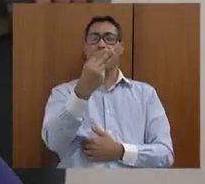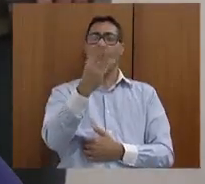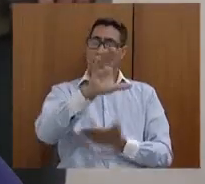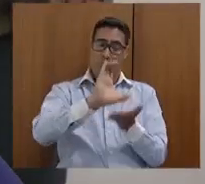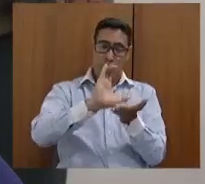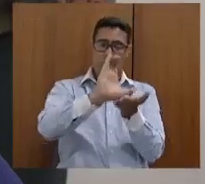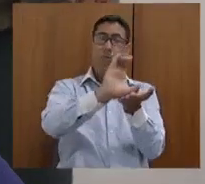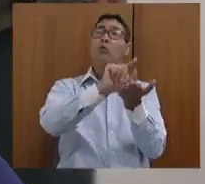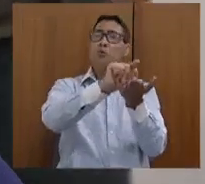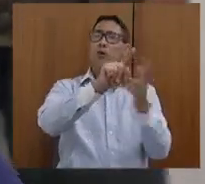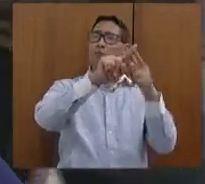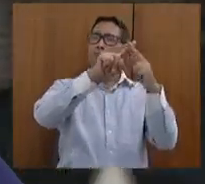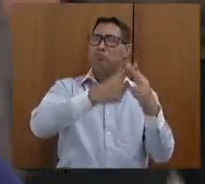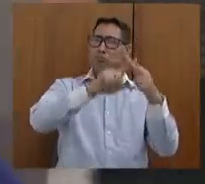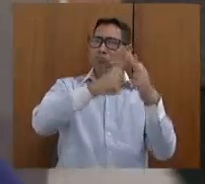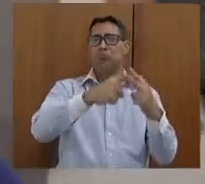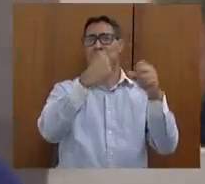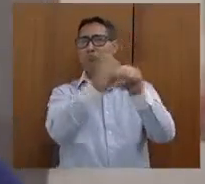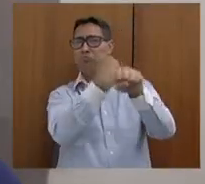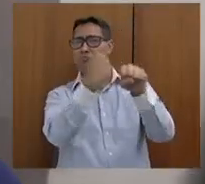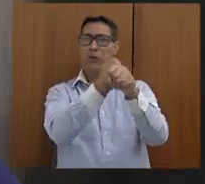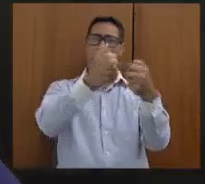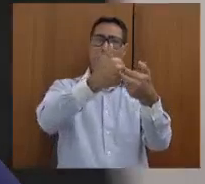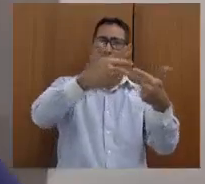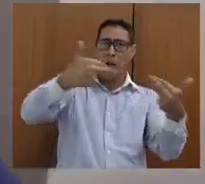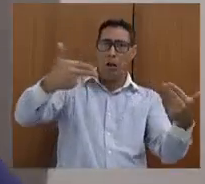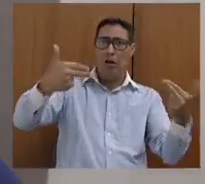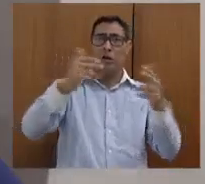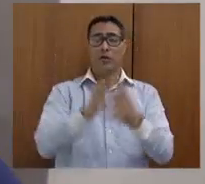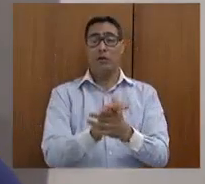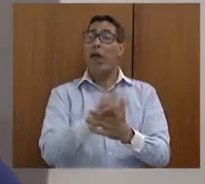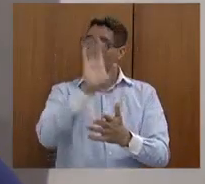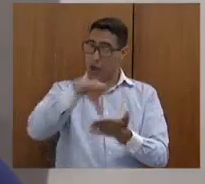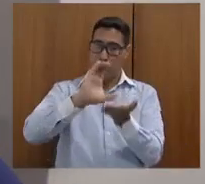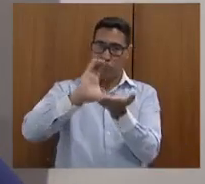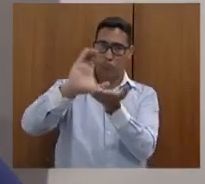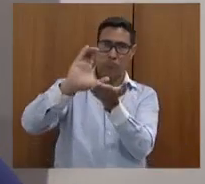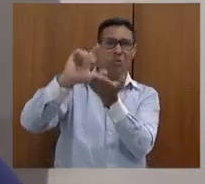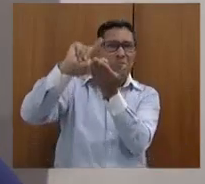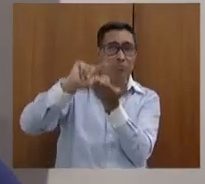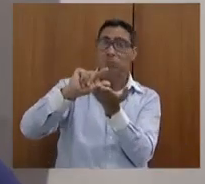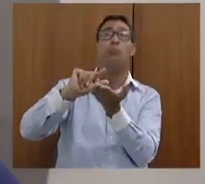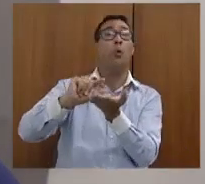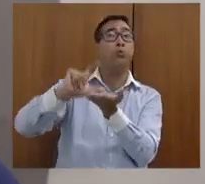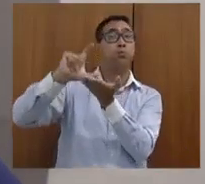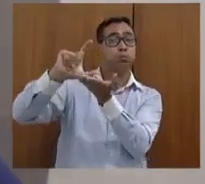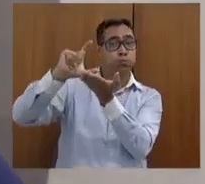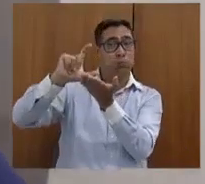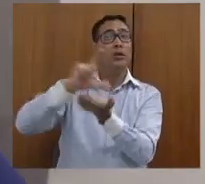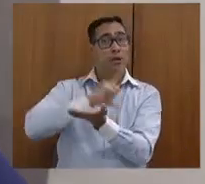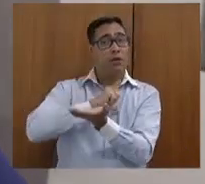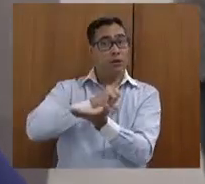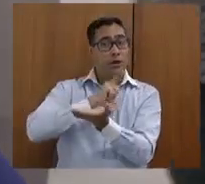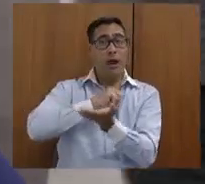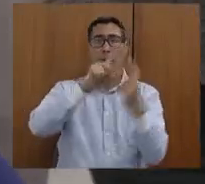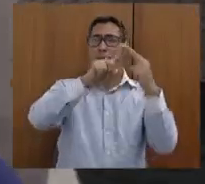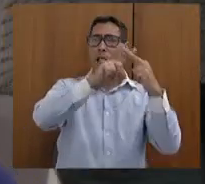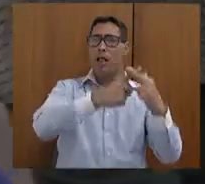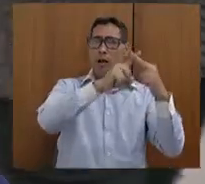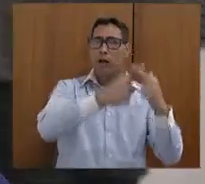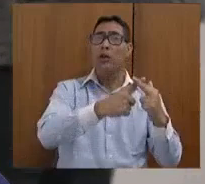é um é um investimento alto para uma correção de uma ausência de gestão